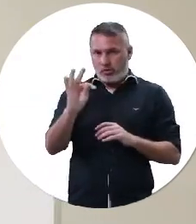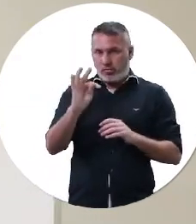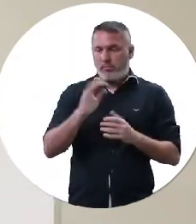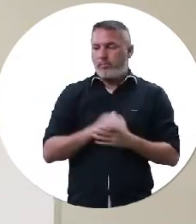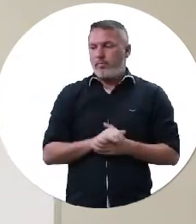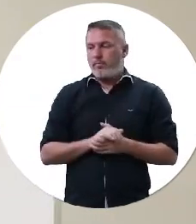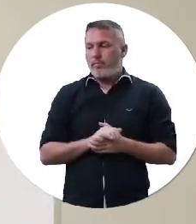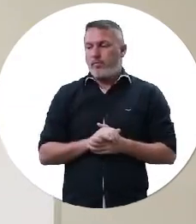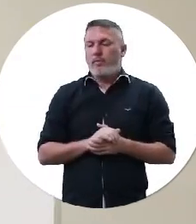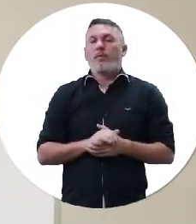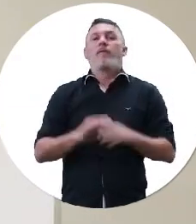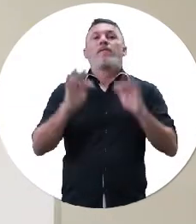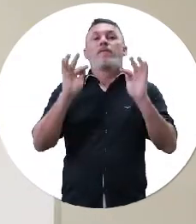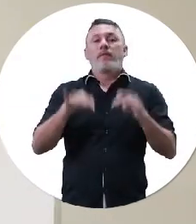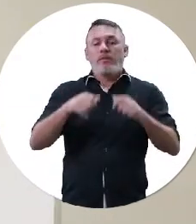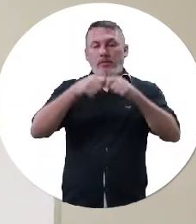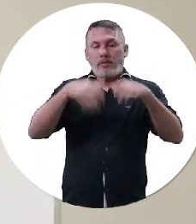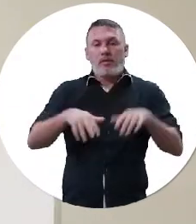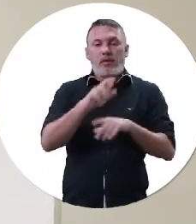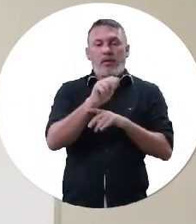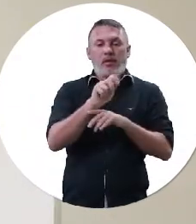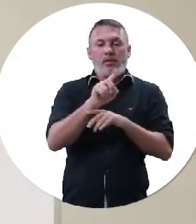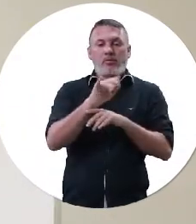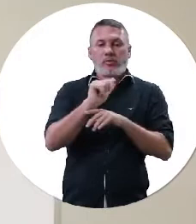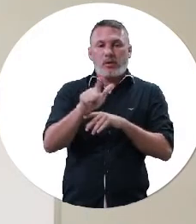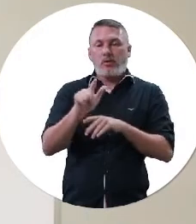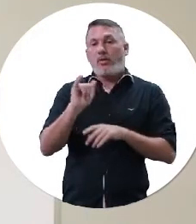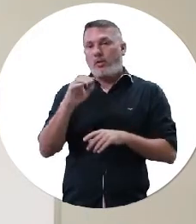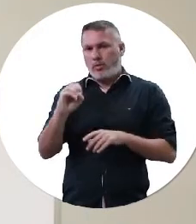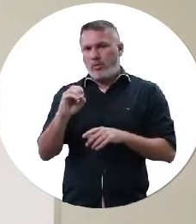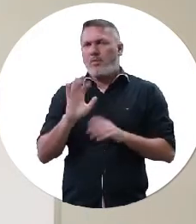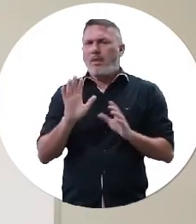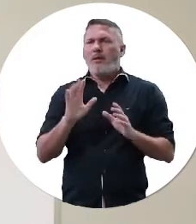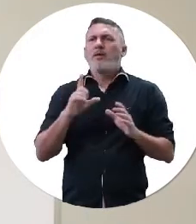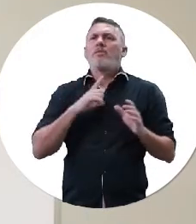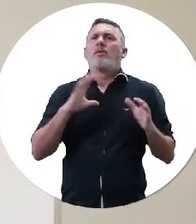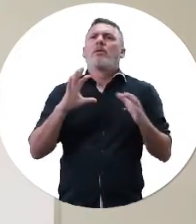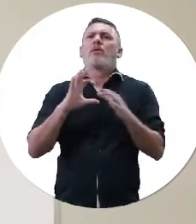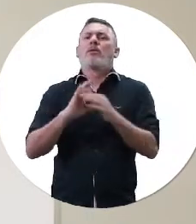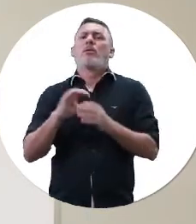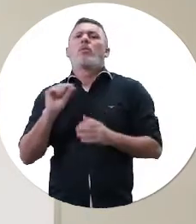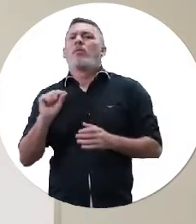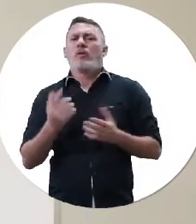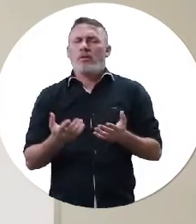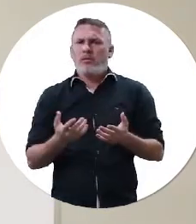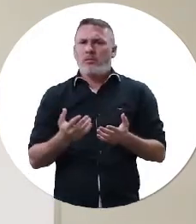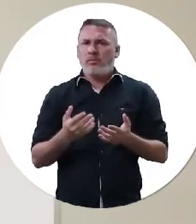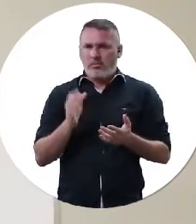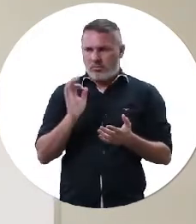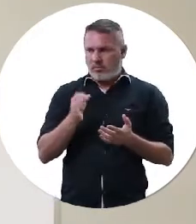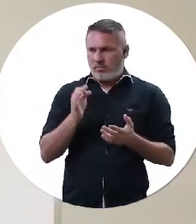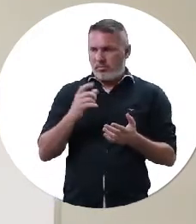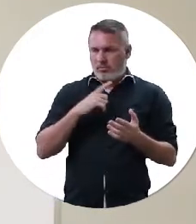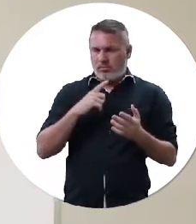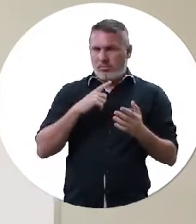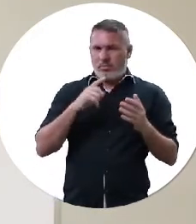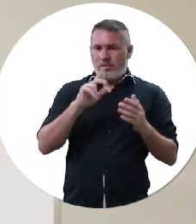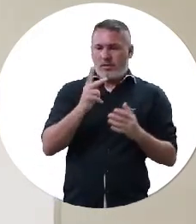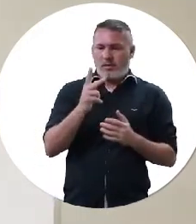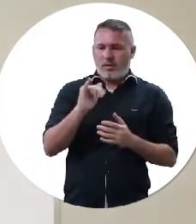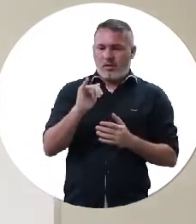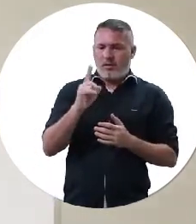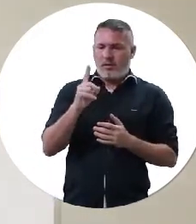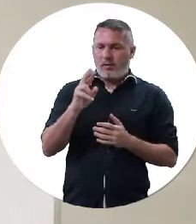Esse radical, prefixo de 2 carbonos, et. Terminação de radical,